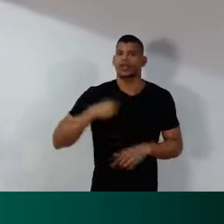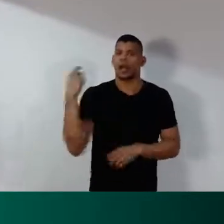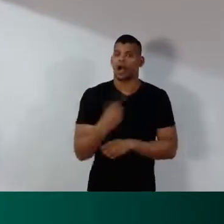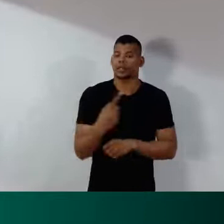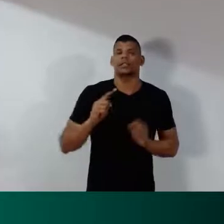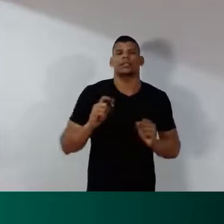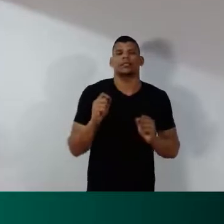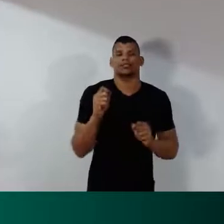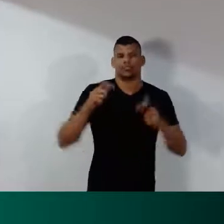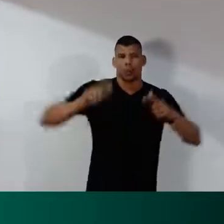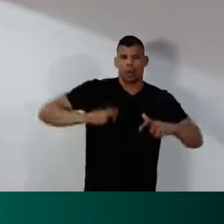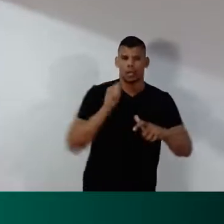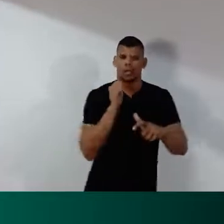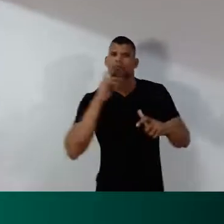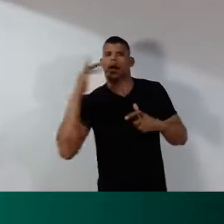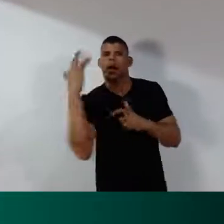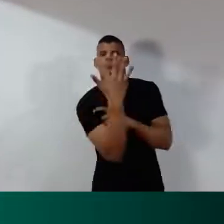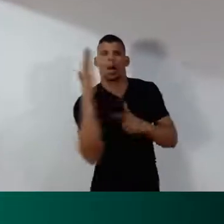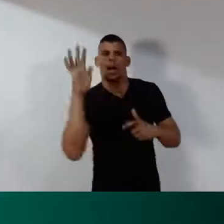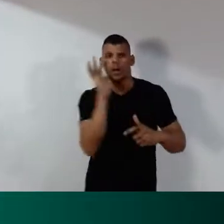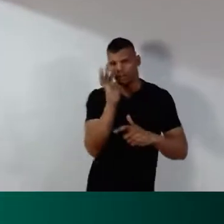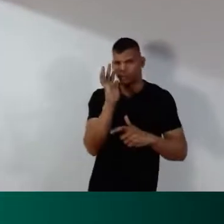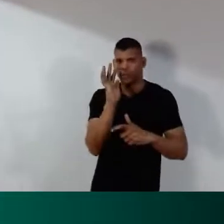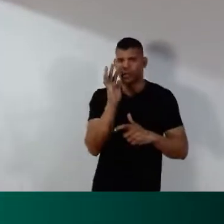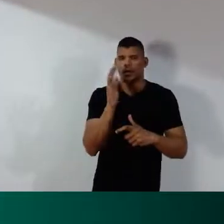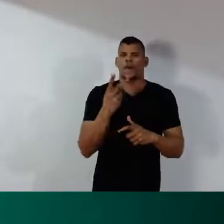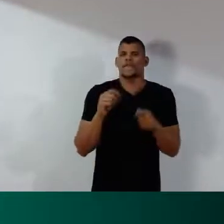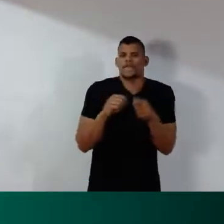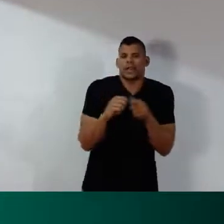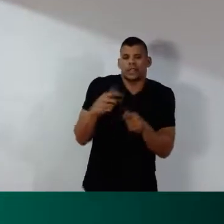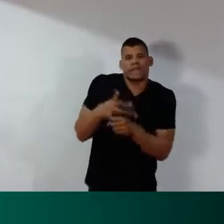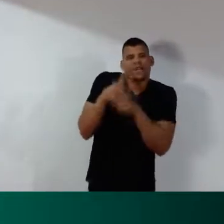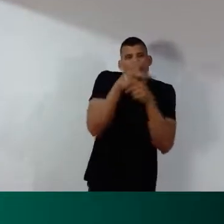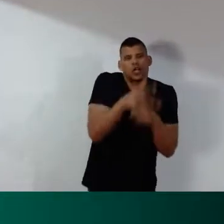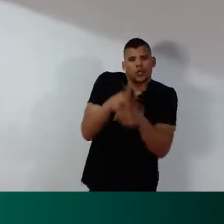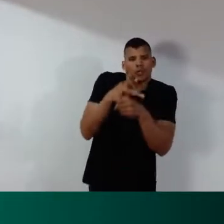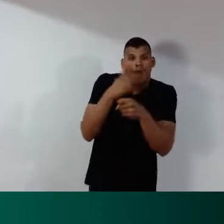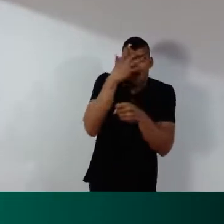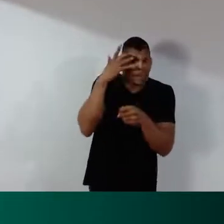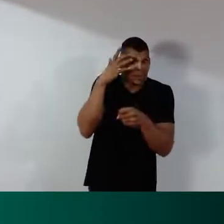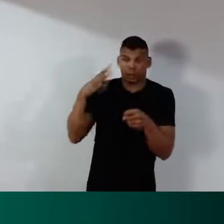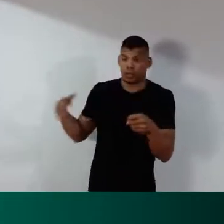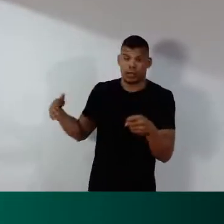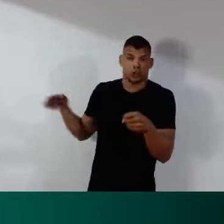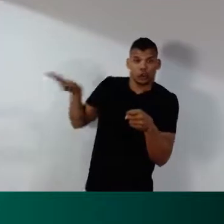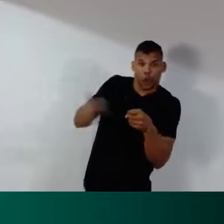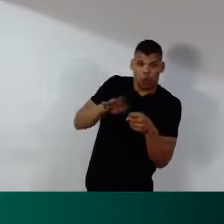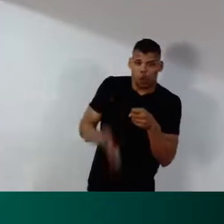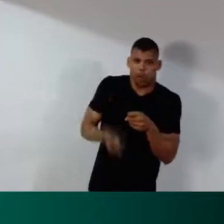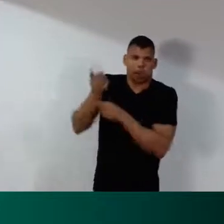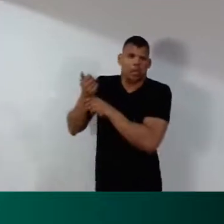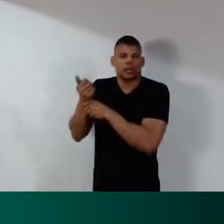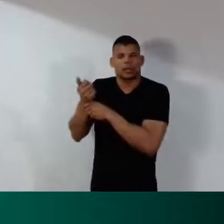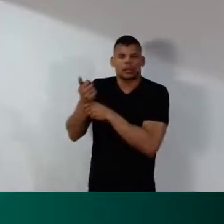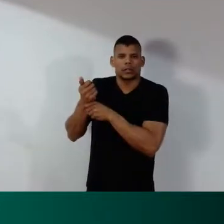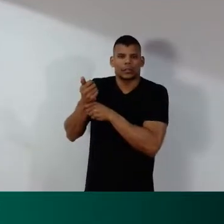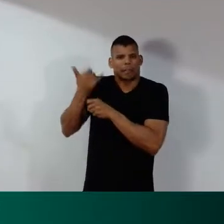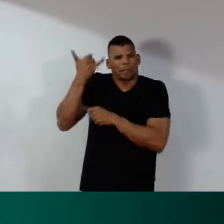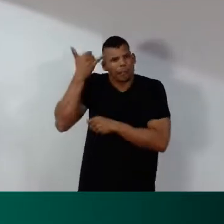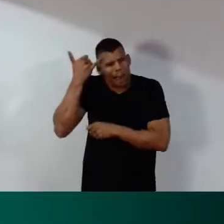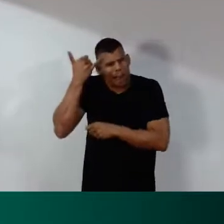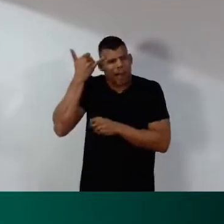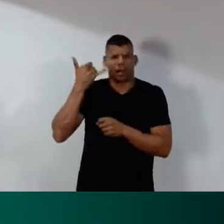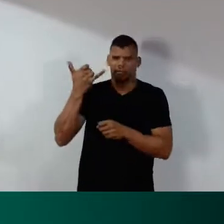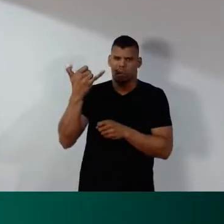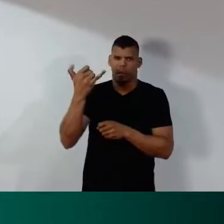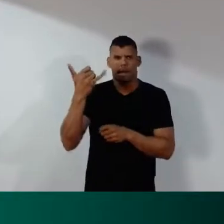meter arma na nossa cabeça e tudo foi uma esculhambação é mas até chegar aí eu tive uma história muito